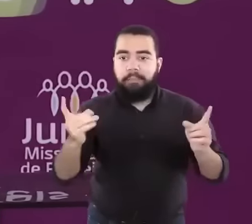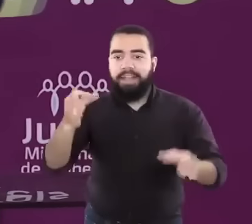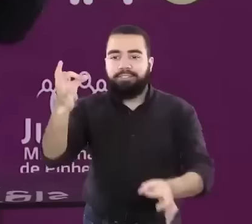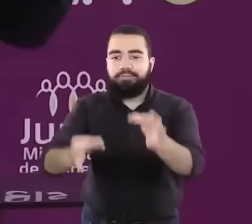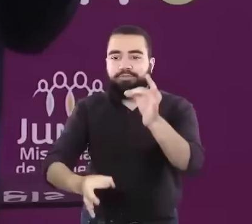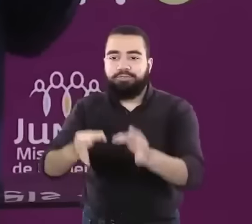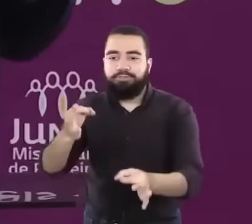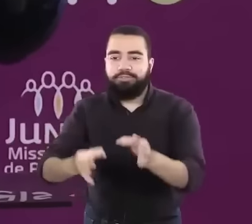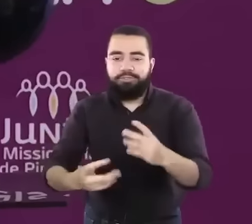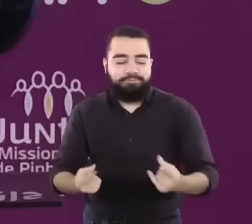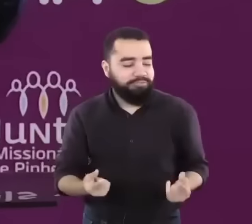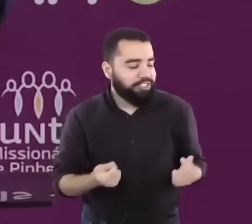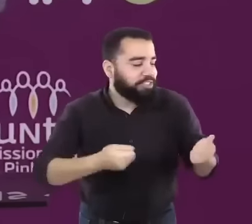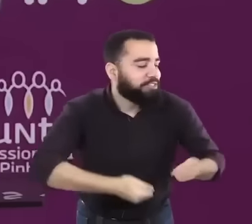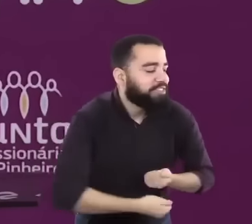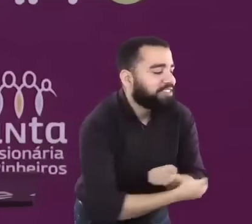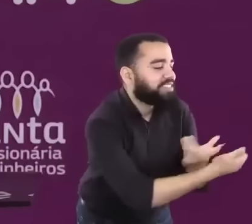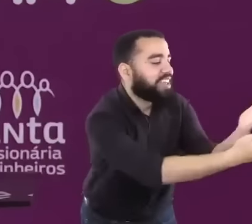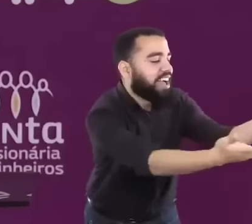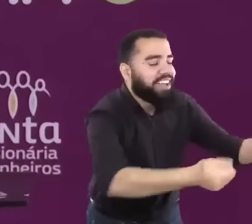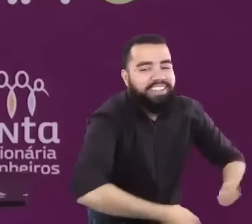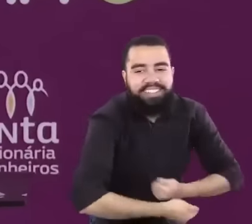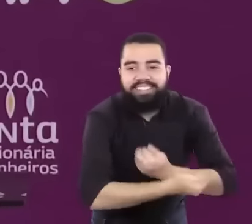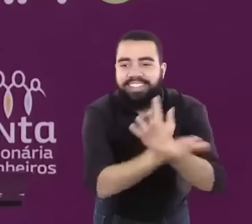generosidade no coração da gente